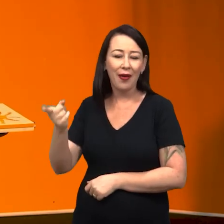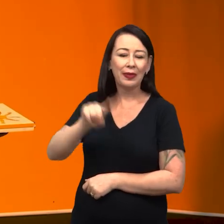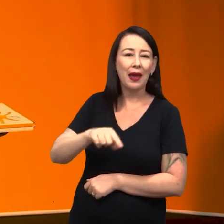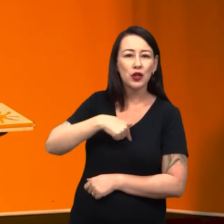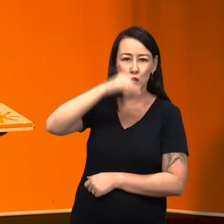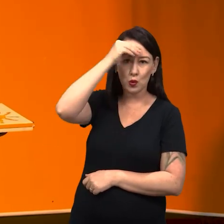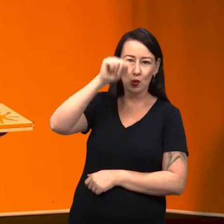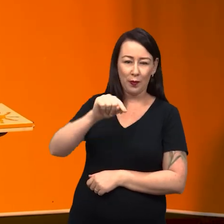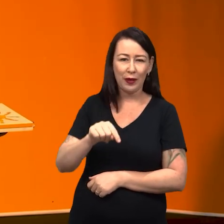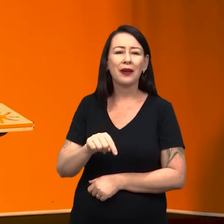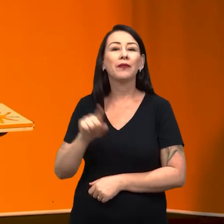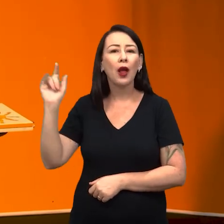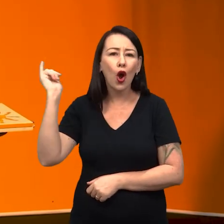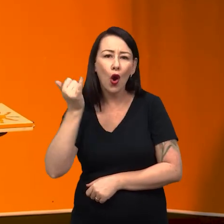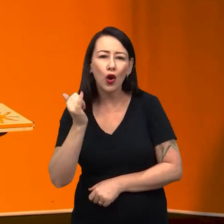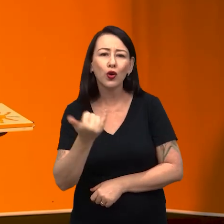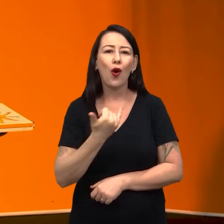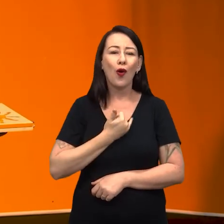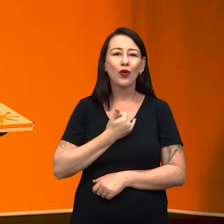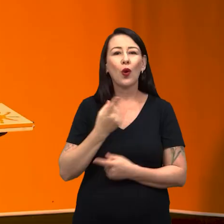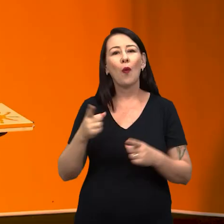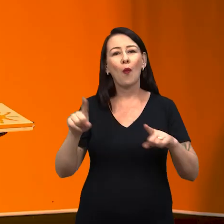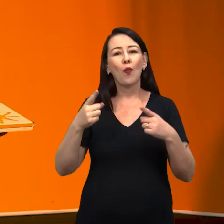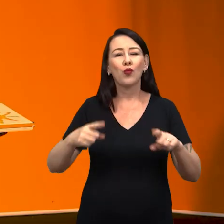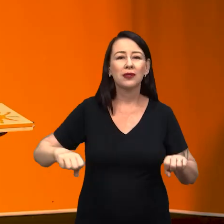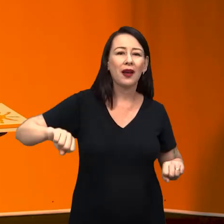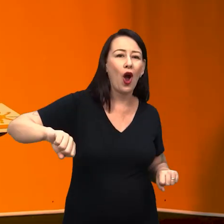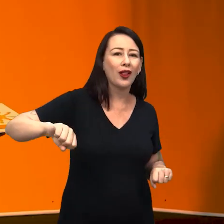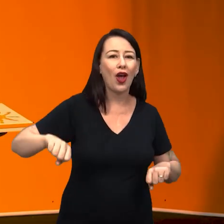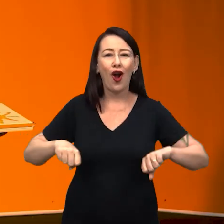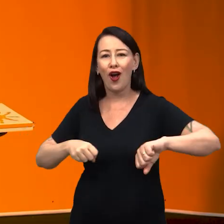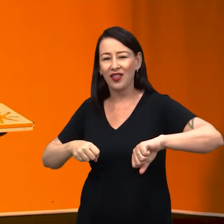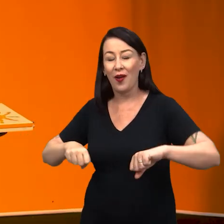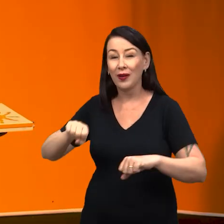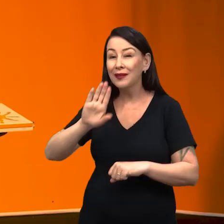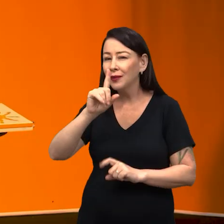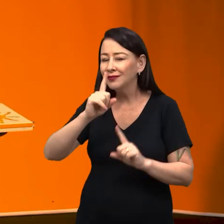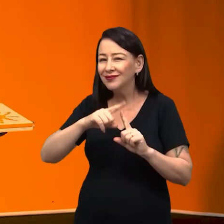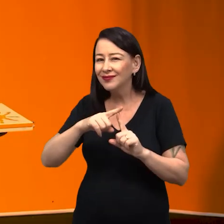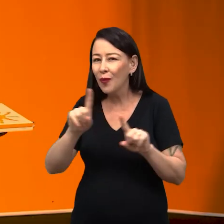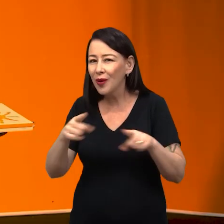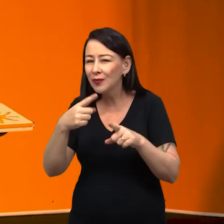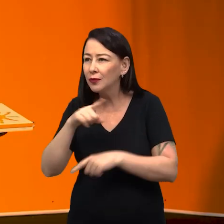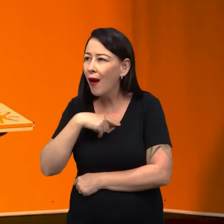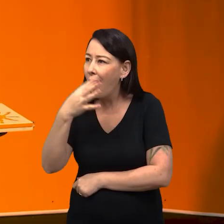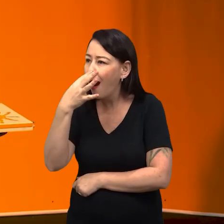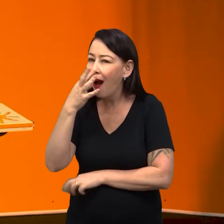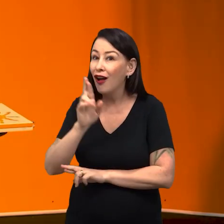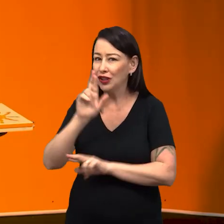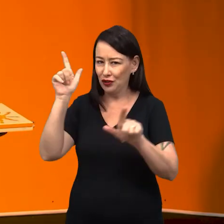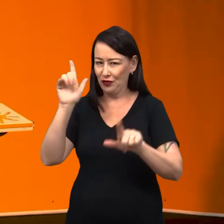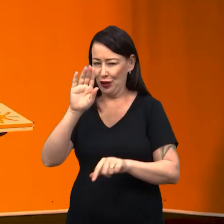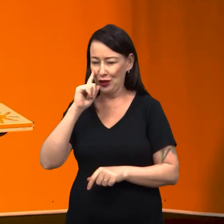Ela me cantou, por exemplo, uma cantiga de roda que o Brasil inteiro canta, mas a de Sem Peixe tem uma perninha que